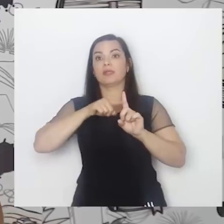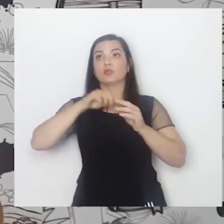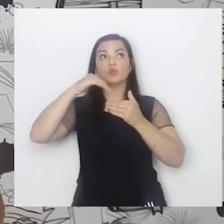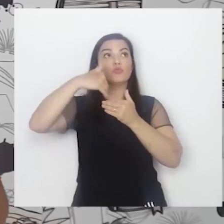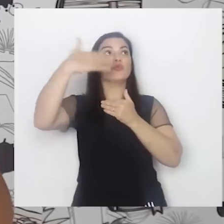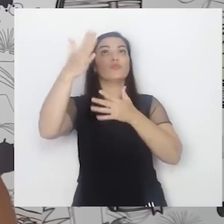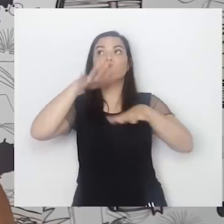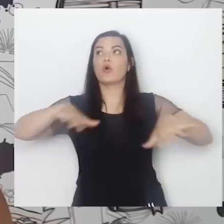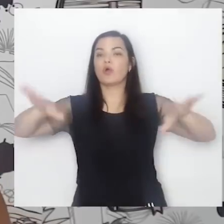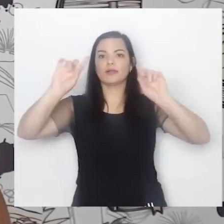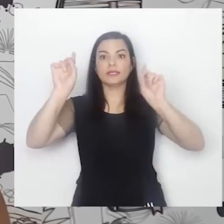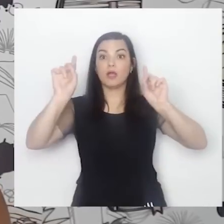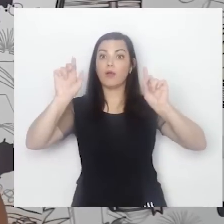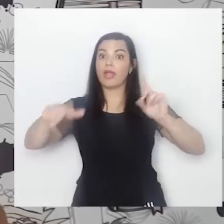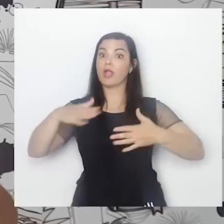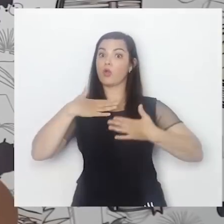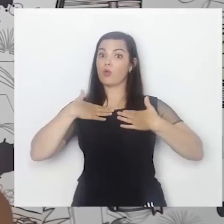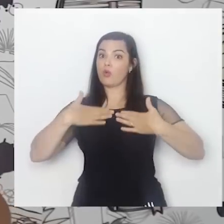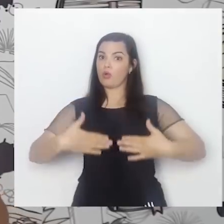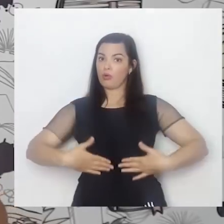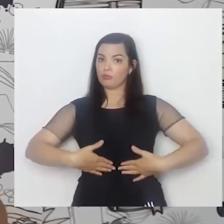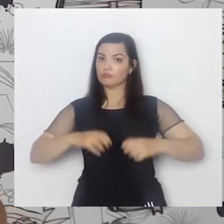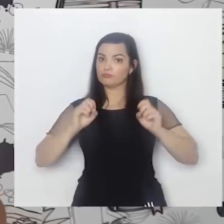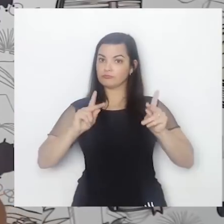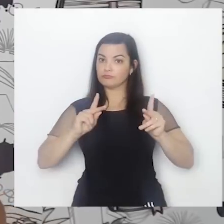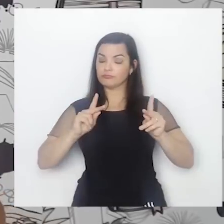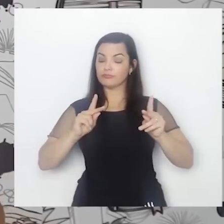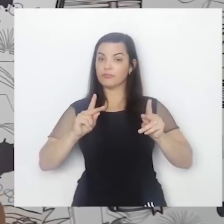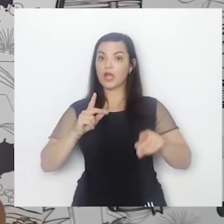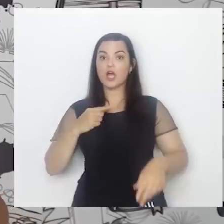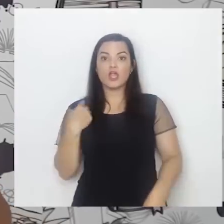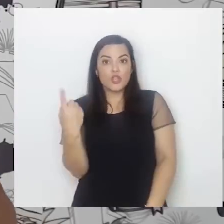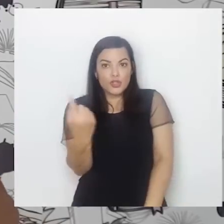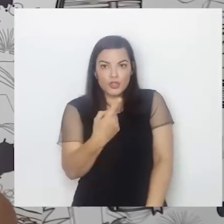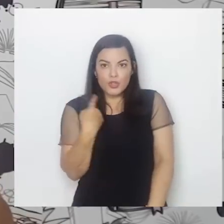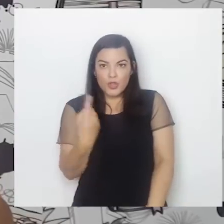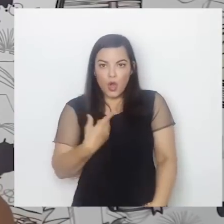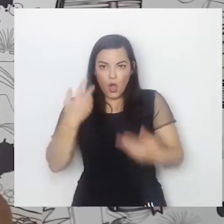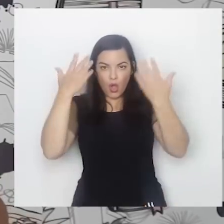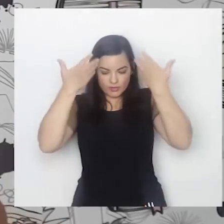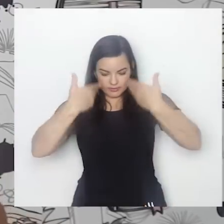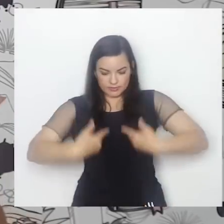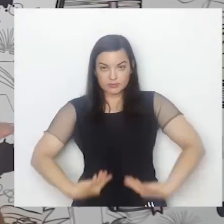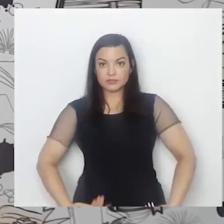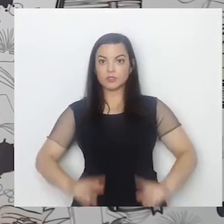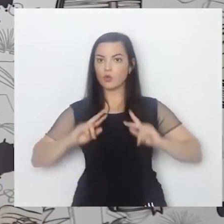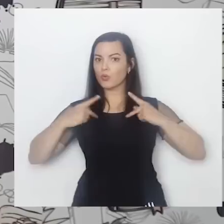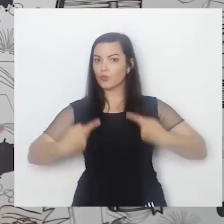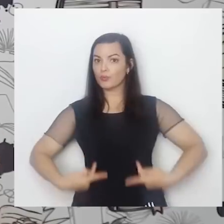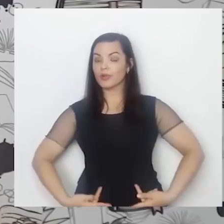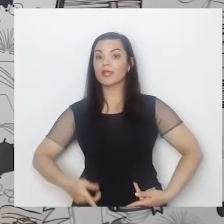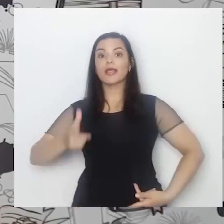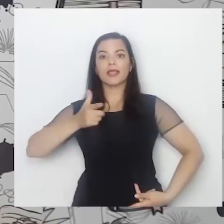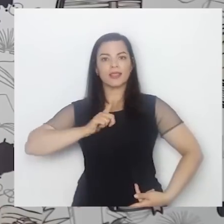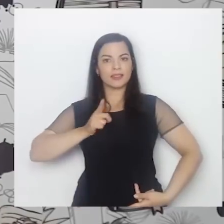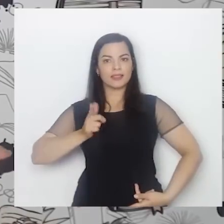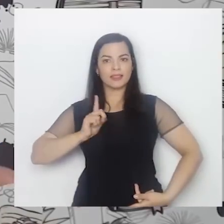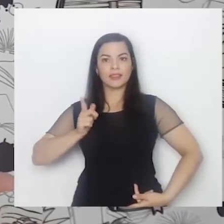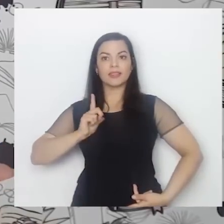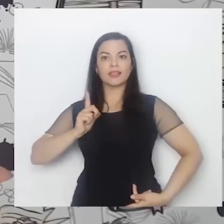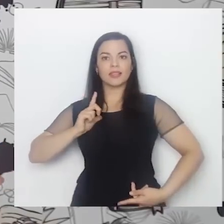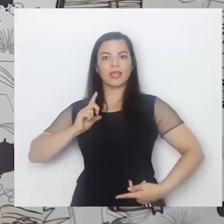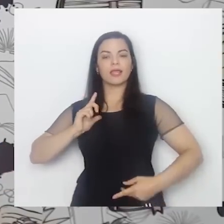nossa temperatura corpórea. A nossa espécie, ela tem uma oscilação de